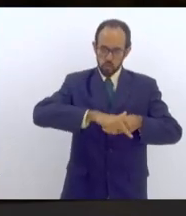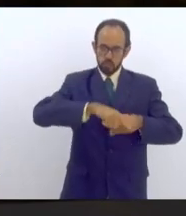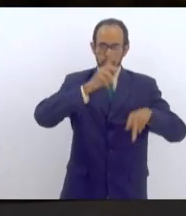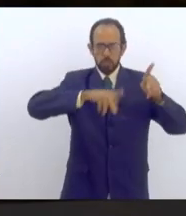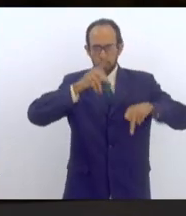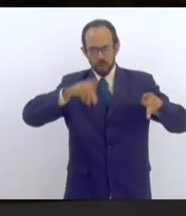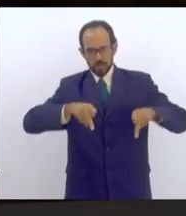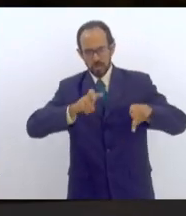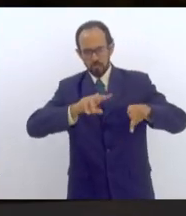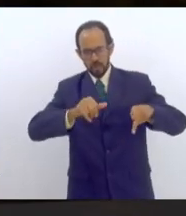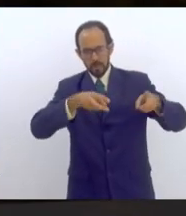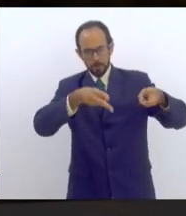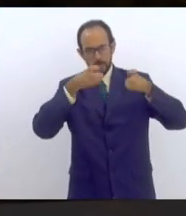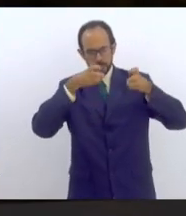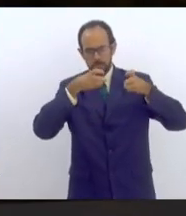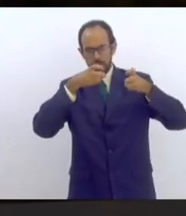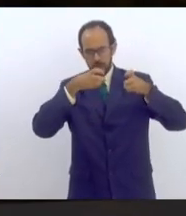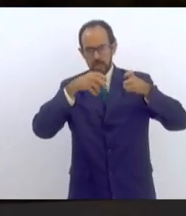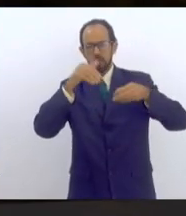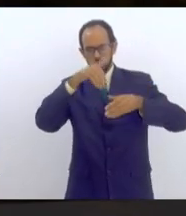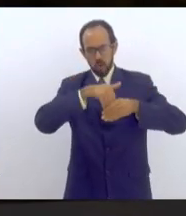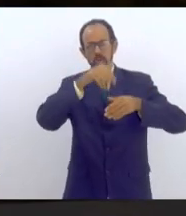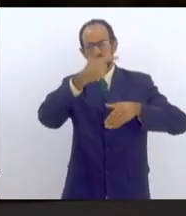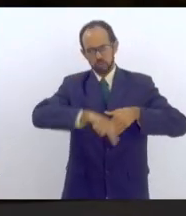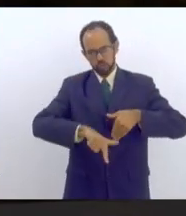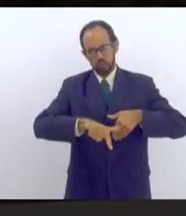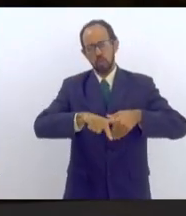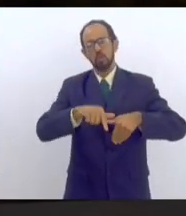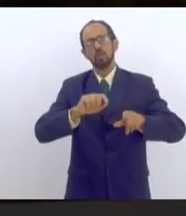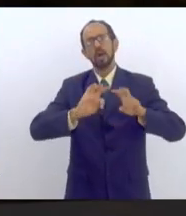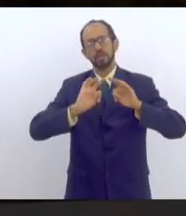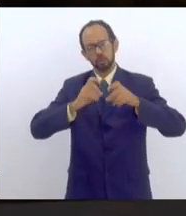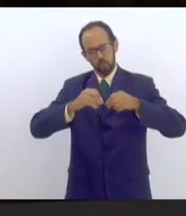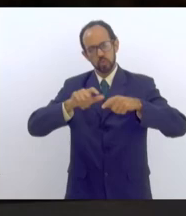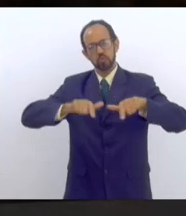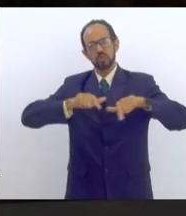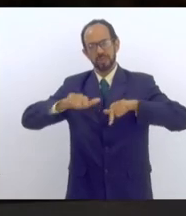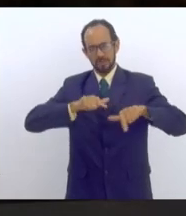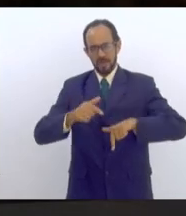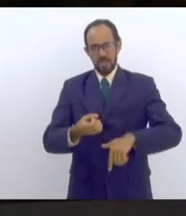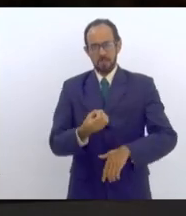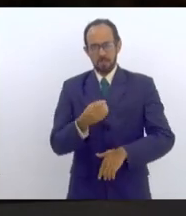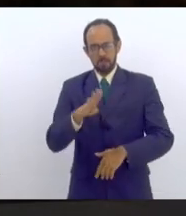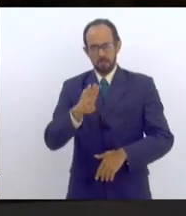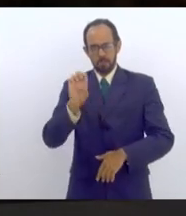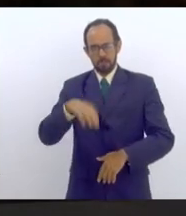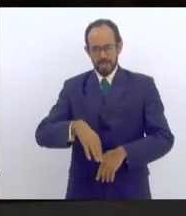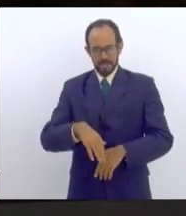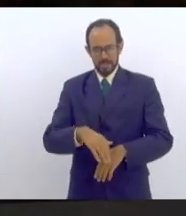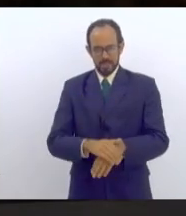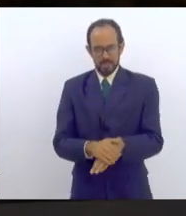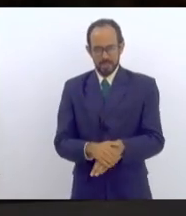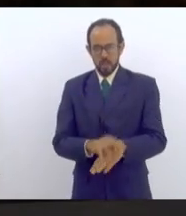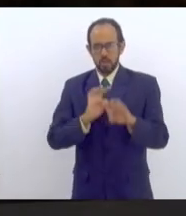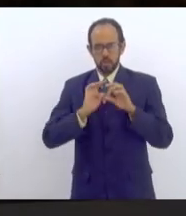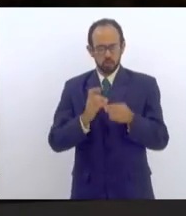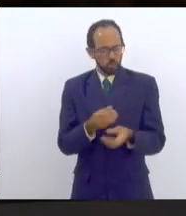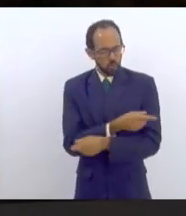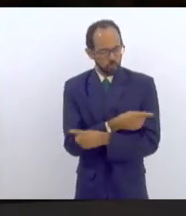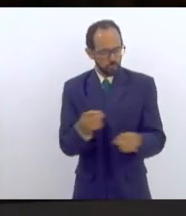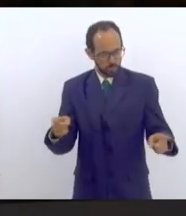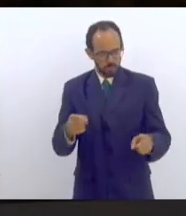e certamente aqueles que bem serviram terão sucesso na reeleição. Contem todos com o Tribunal de